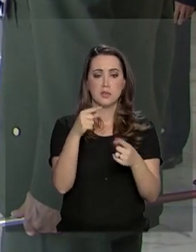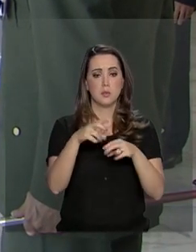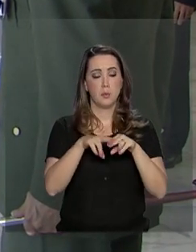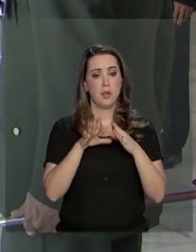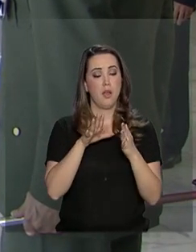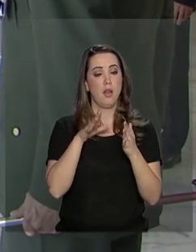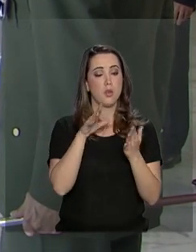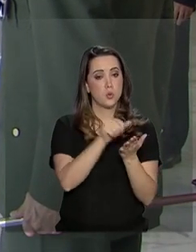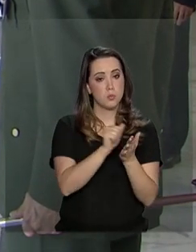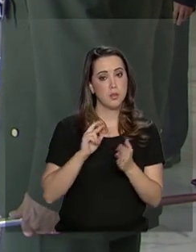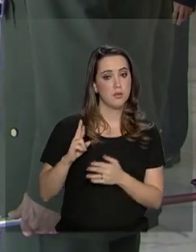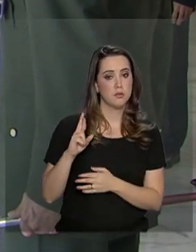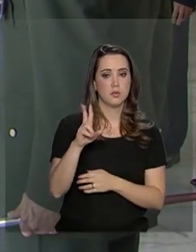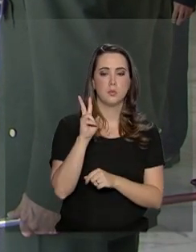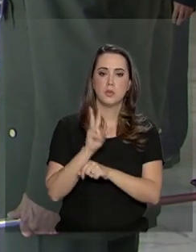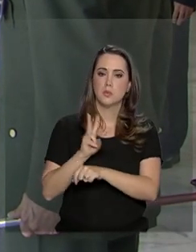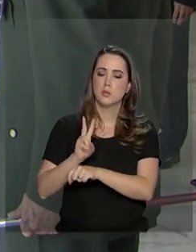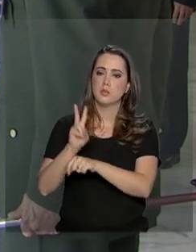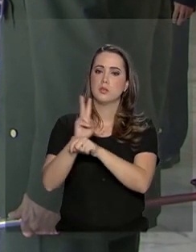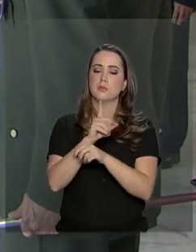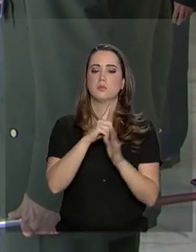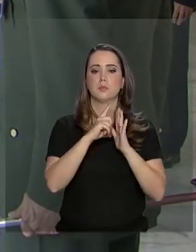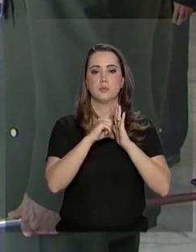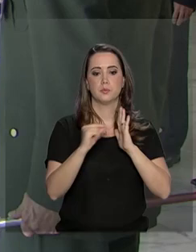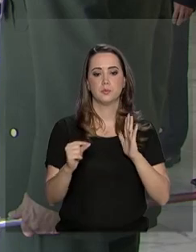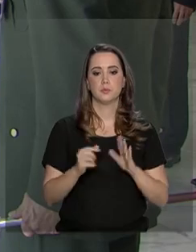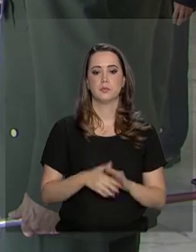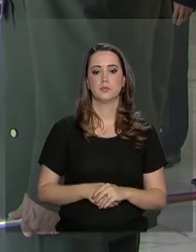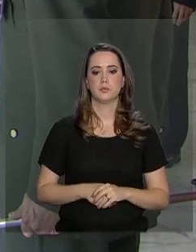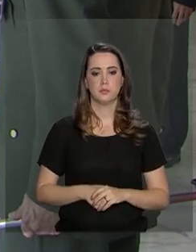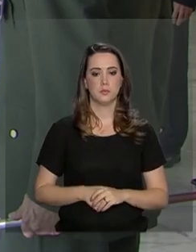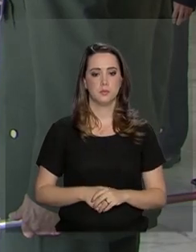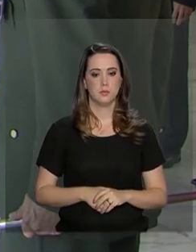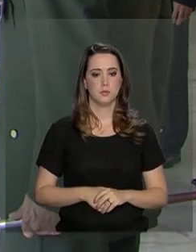comigo a responsabilidade pela água próximo do nó